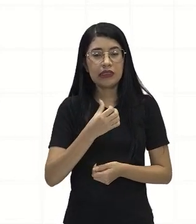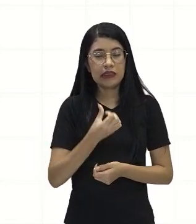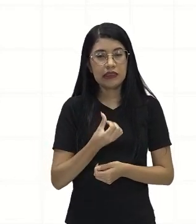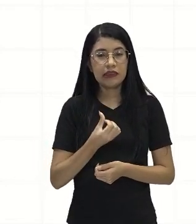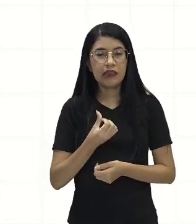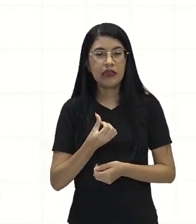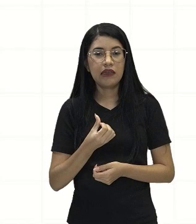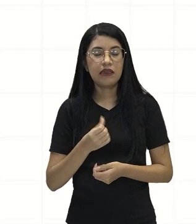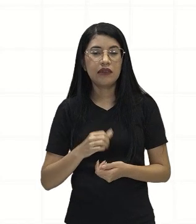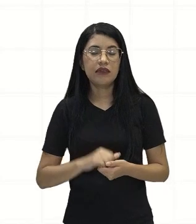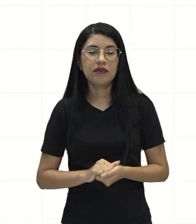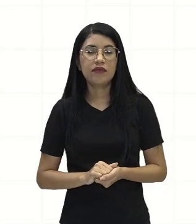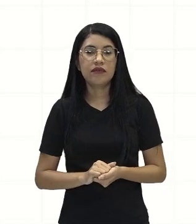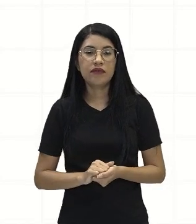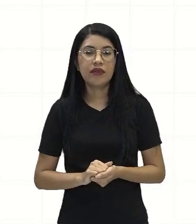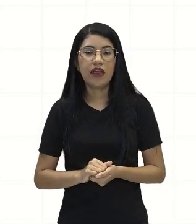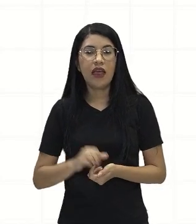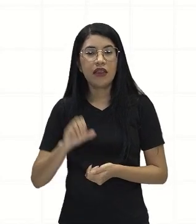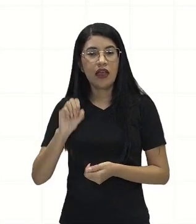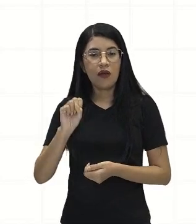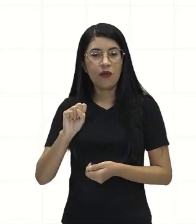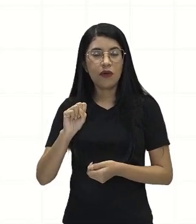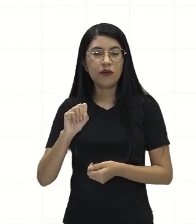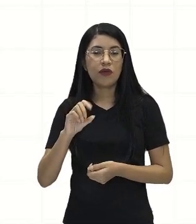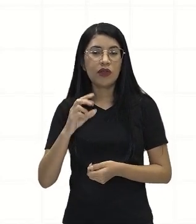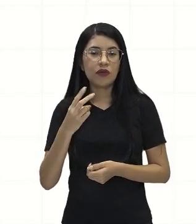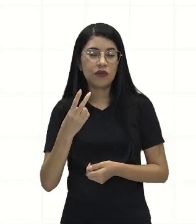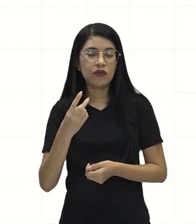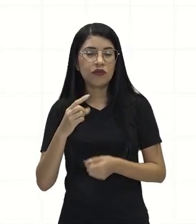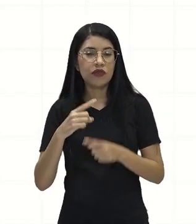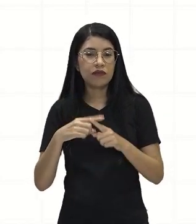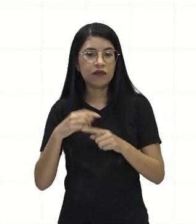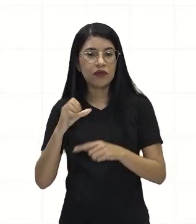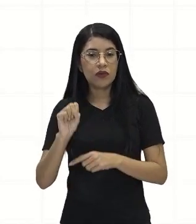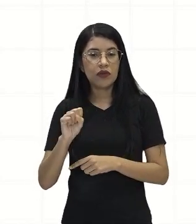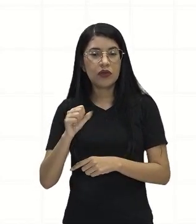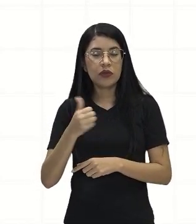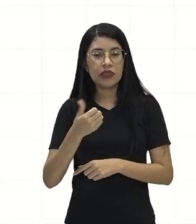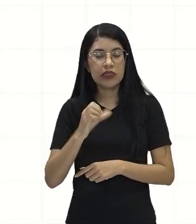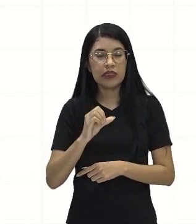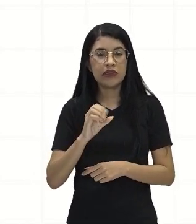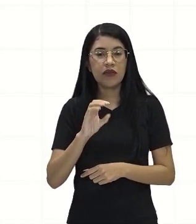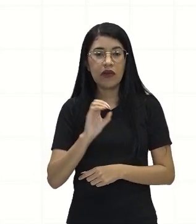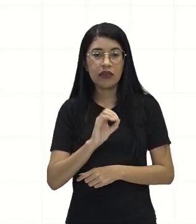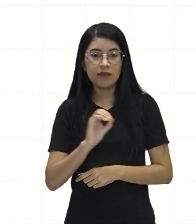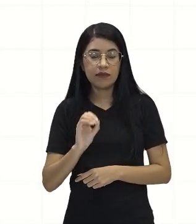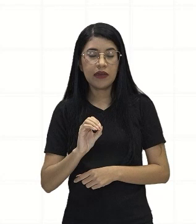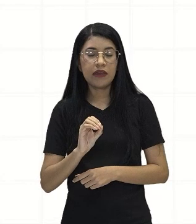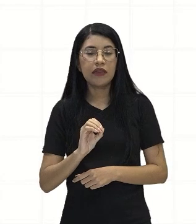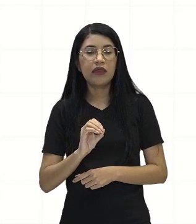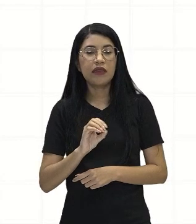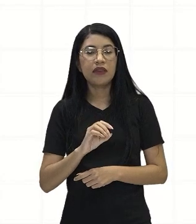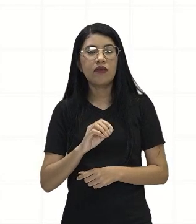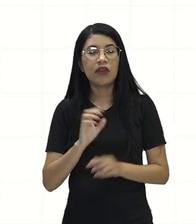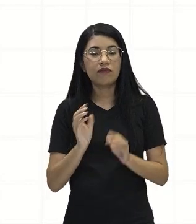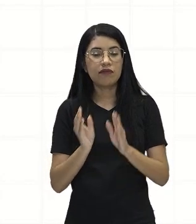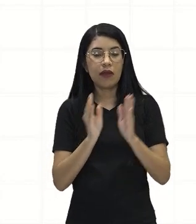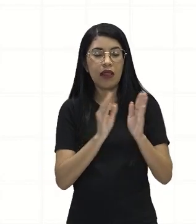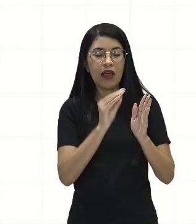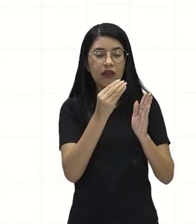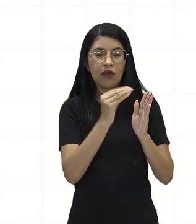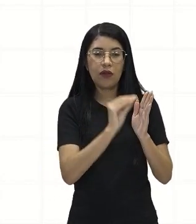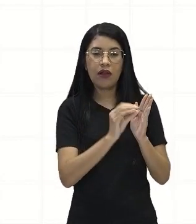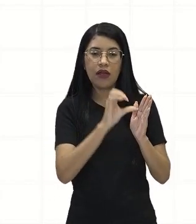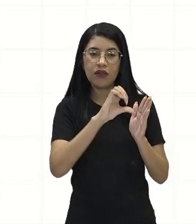8 vezes 2, 16, olha, zerou. Então, isso aqui vai para 98, olha. Aí você observa o número que deu.